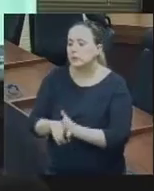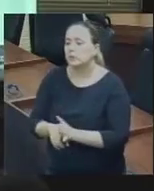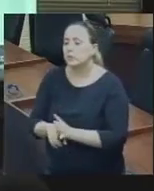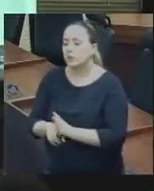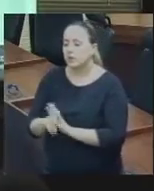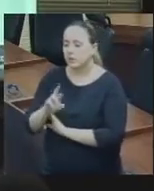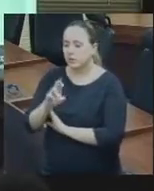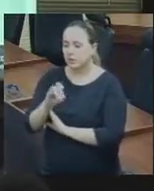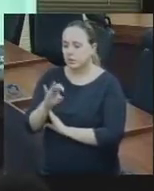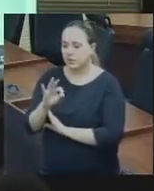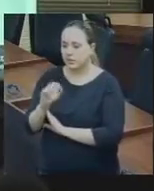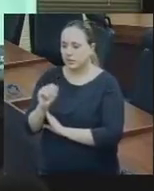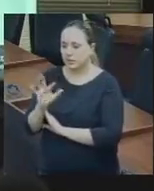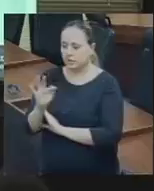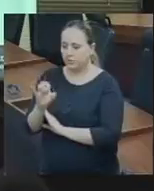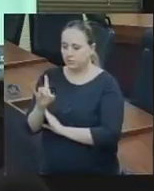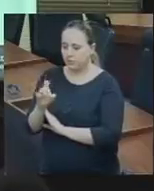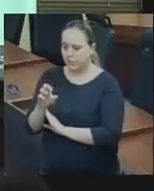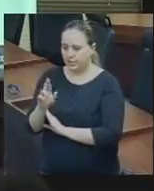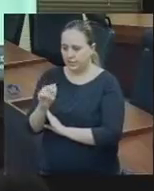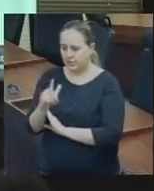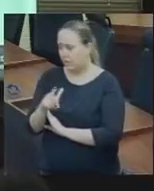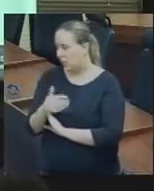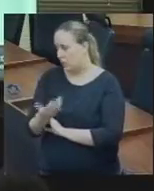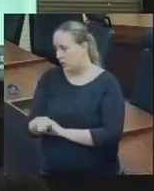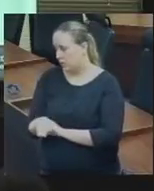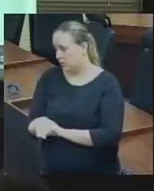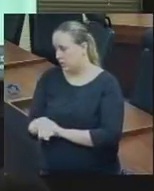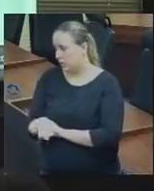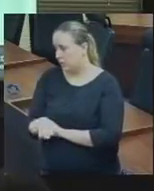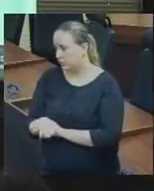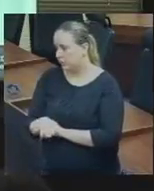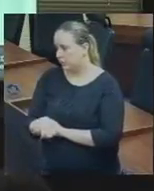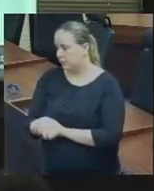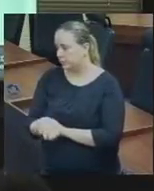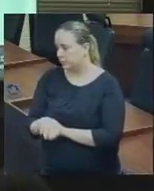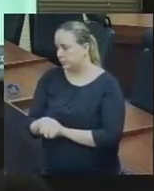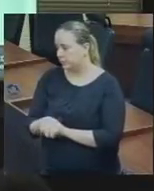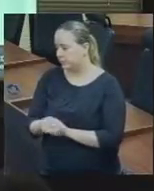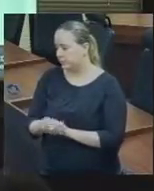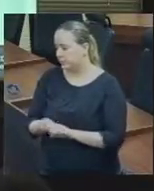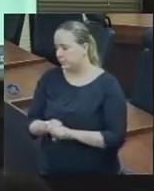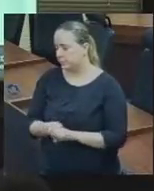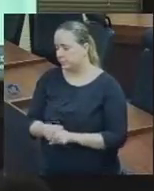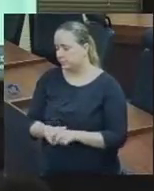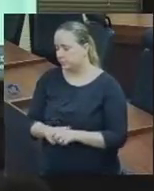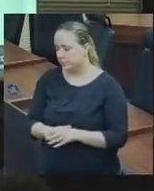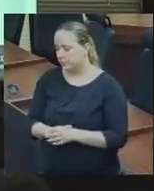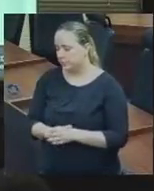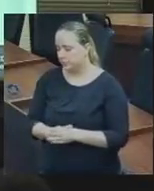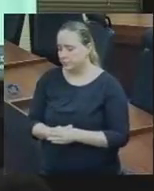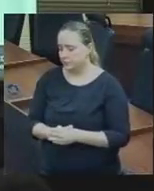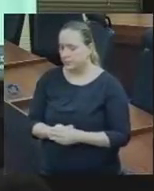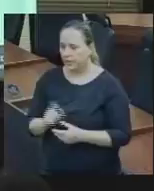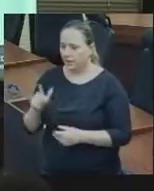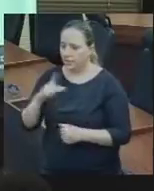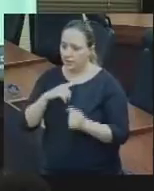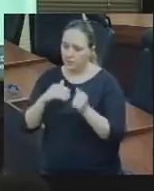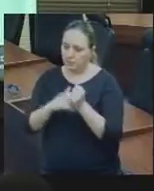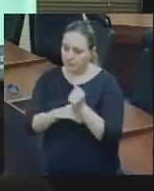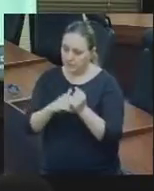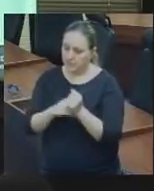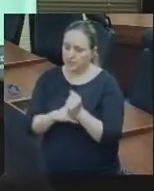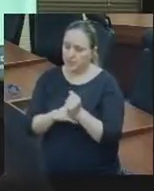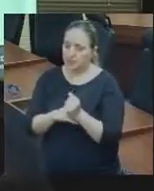federal então é é dizer você aí é uma senha em